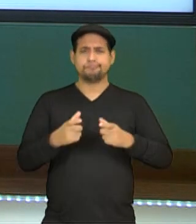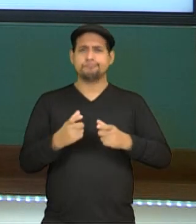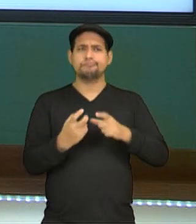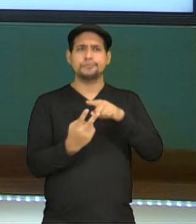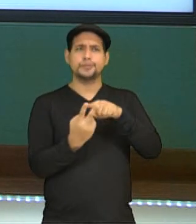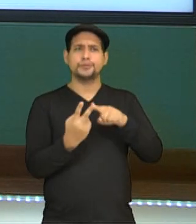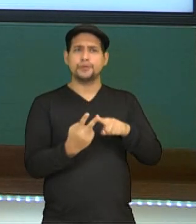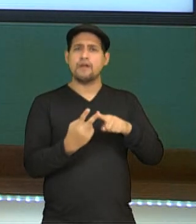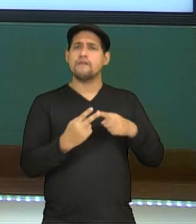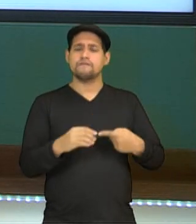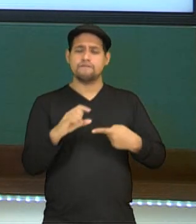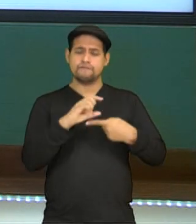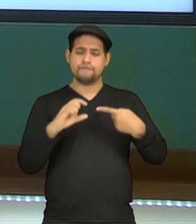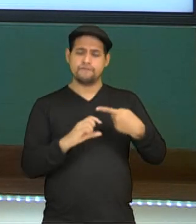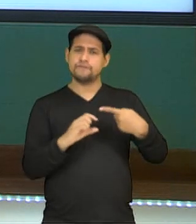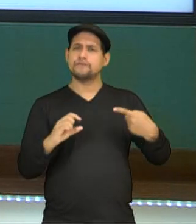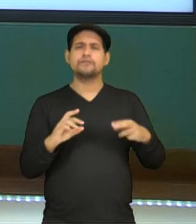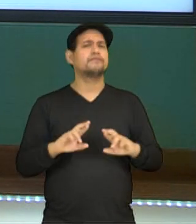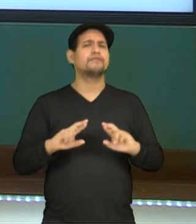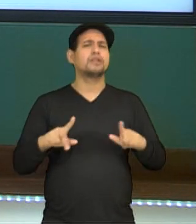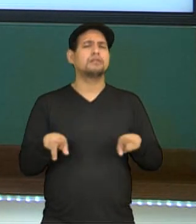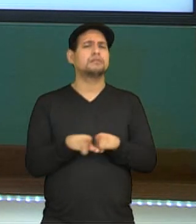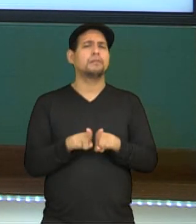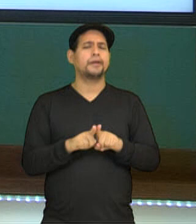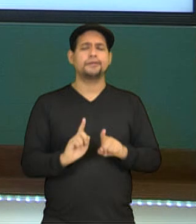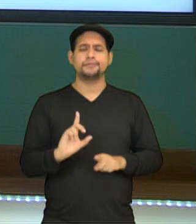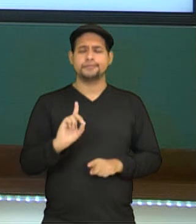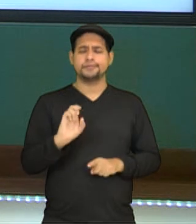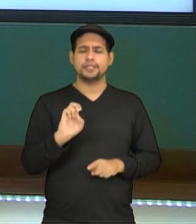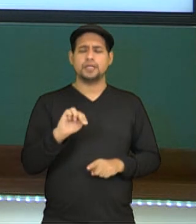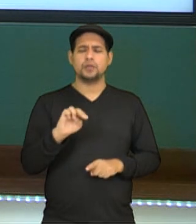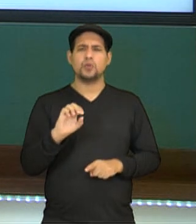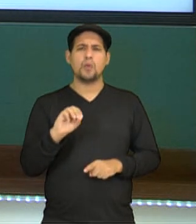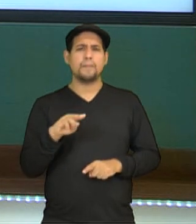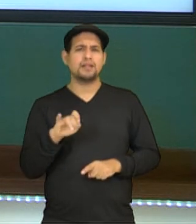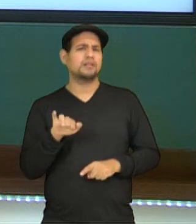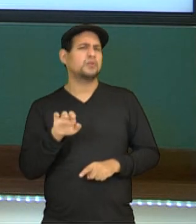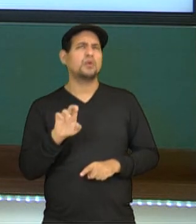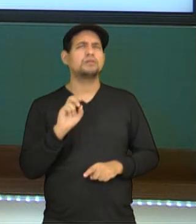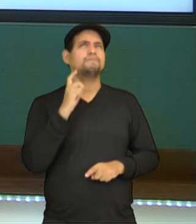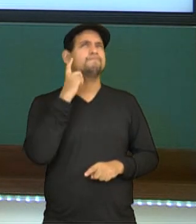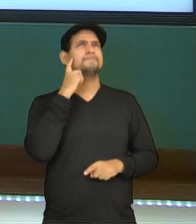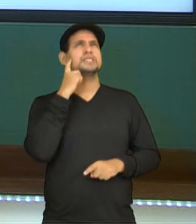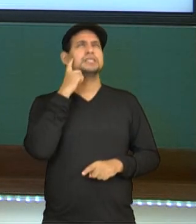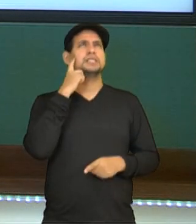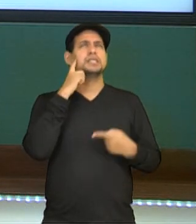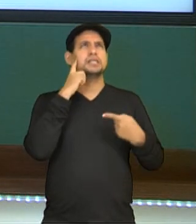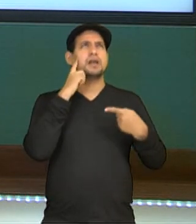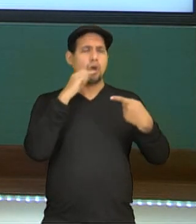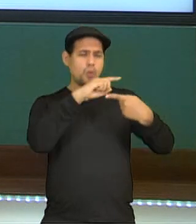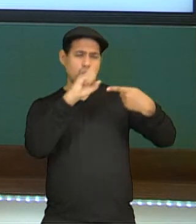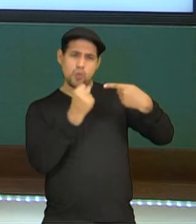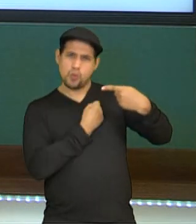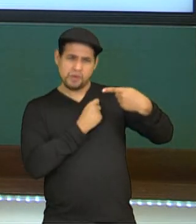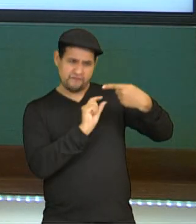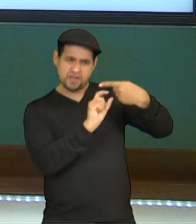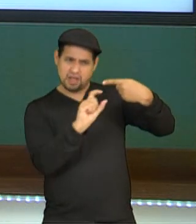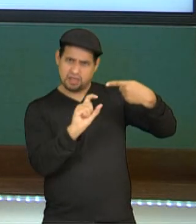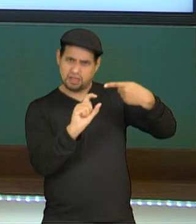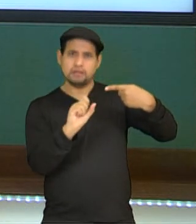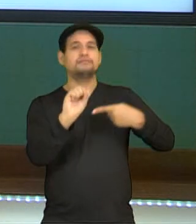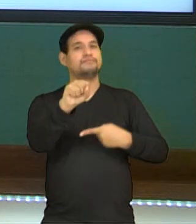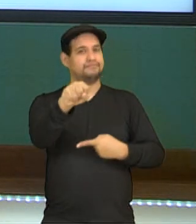frações diferentes ao mesmo denominador? Denominador é aquele numerozinho que aí fica embaixo da fração, hein? Só para